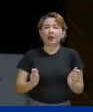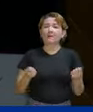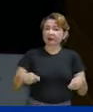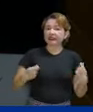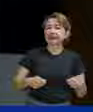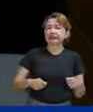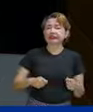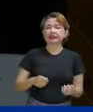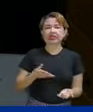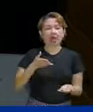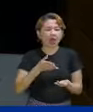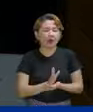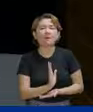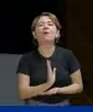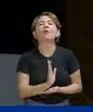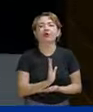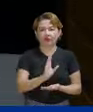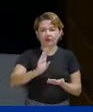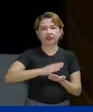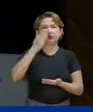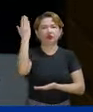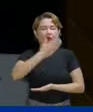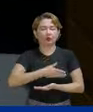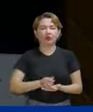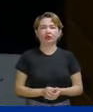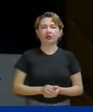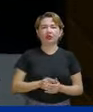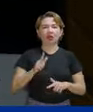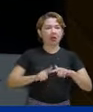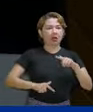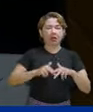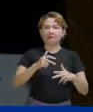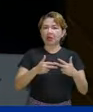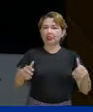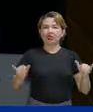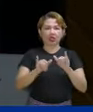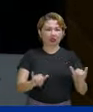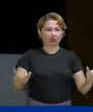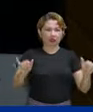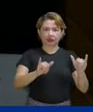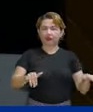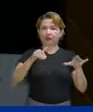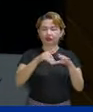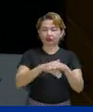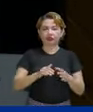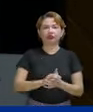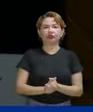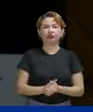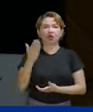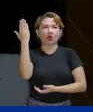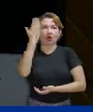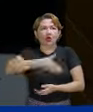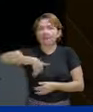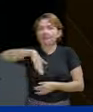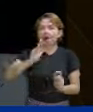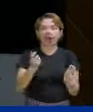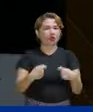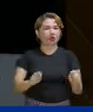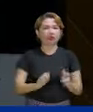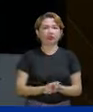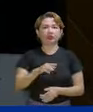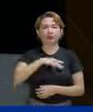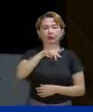sendo razoável exigir comprovação adicional de distribuição de materiais. O Ministério Público Eleitoral manifestou-se pelo